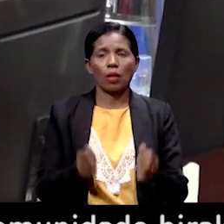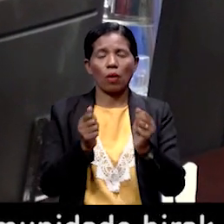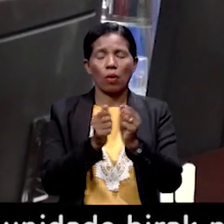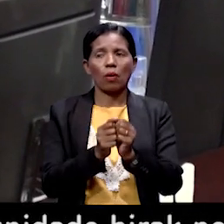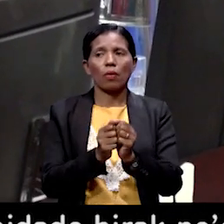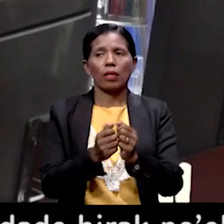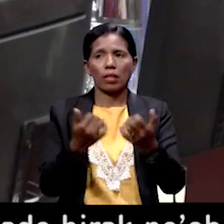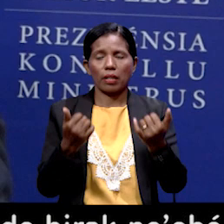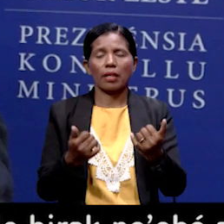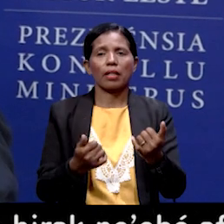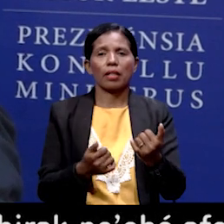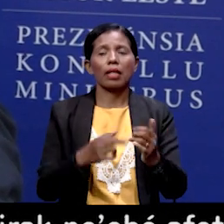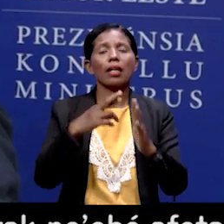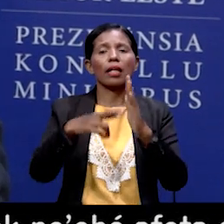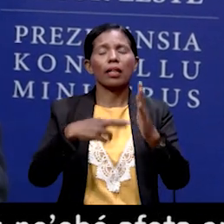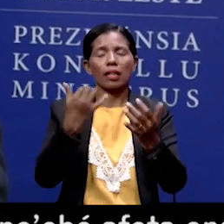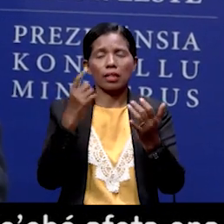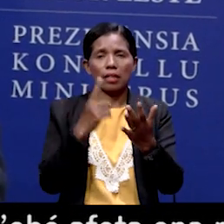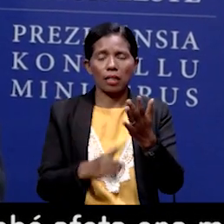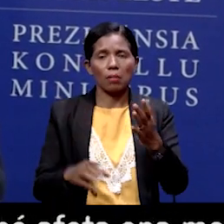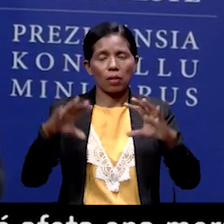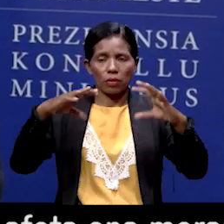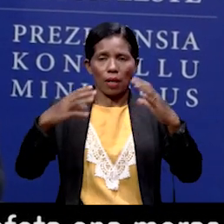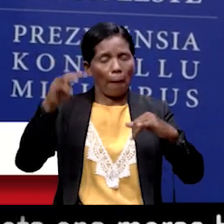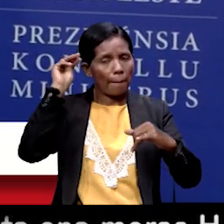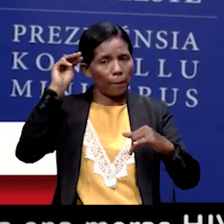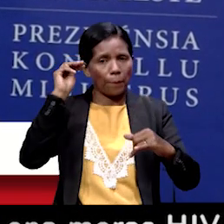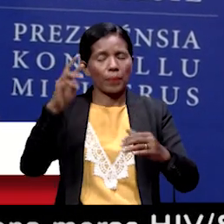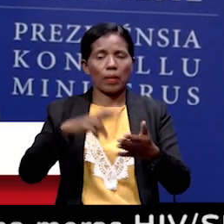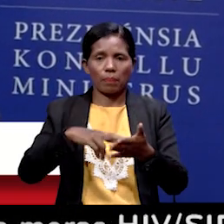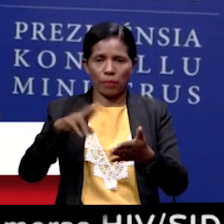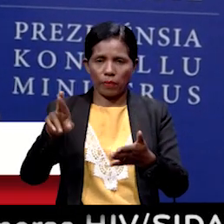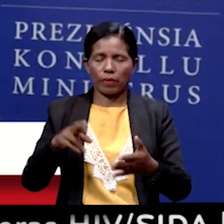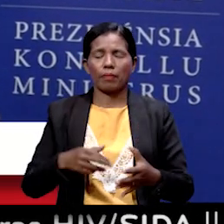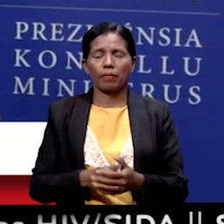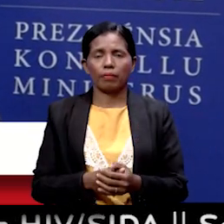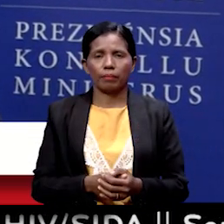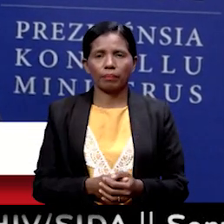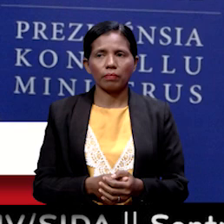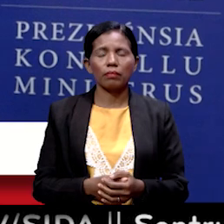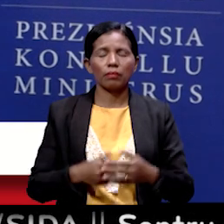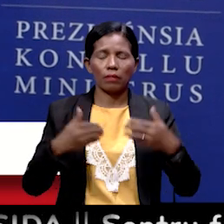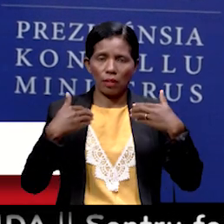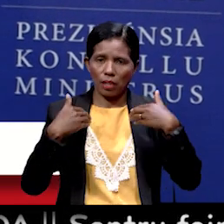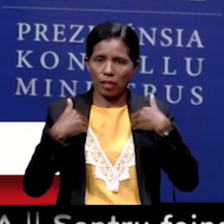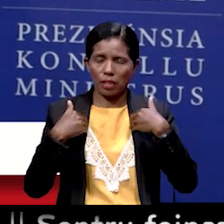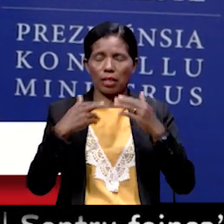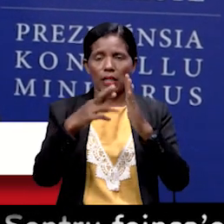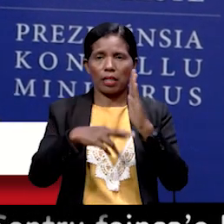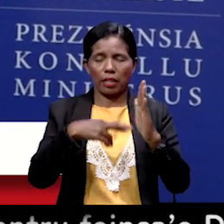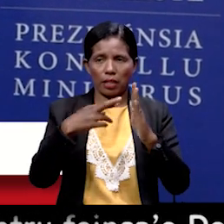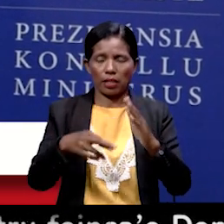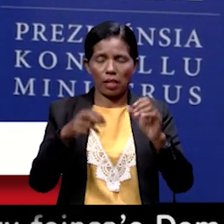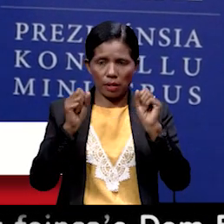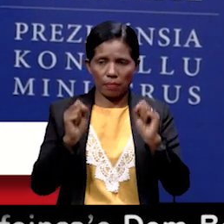saída maka Conselho de Ministros aprova. Conselho de Ministros ia medida ne be maka sei